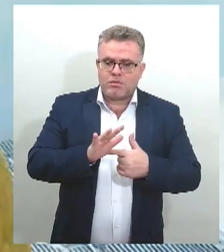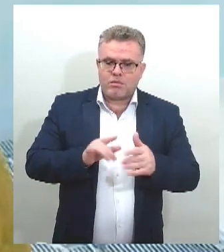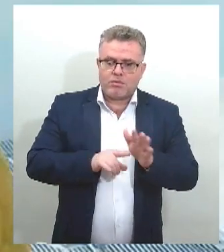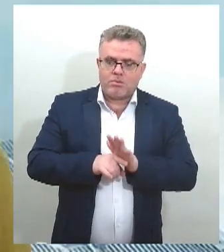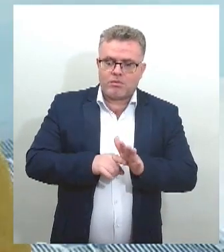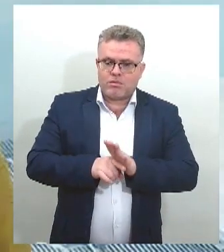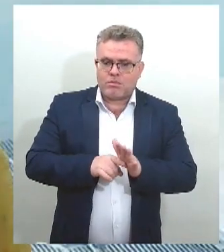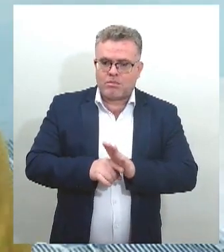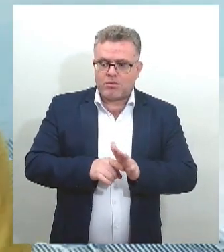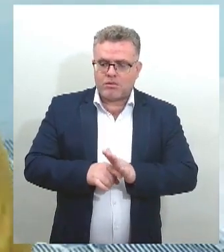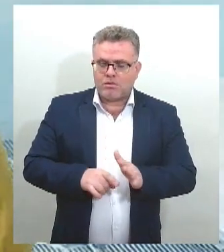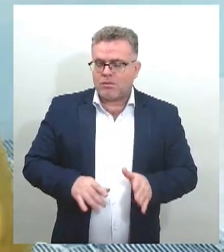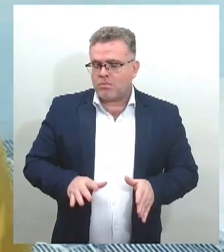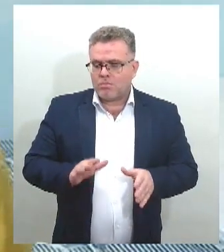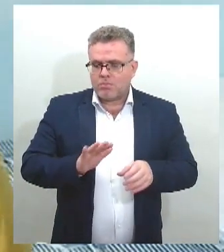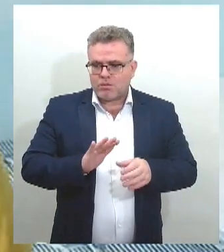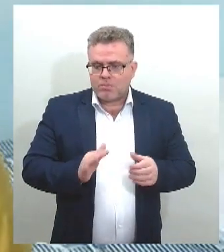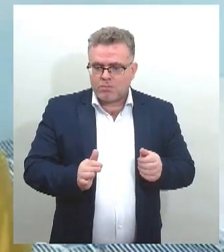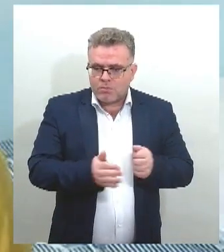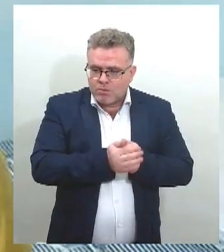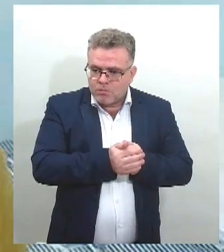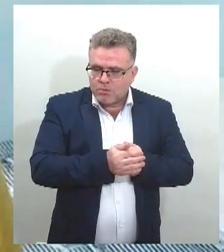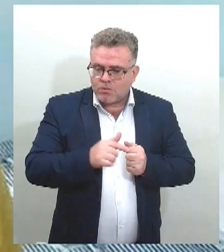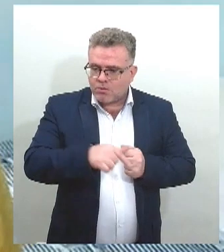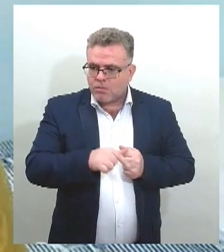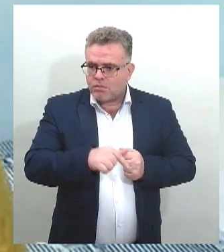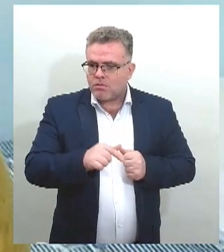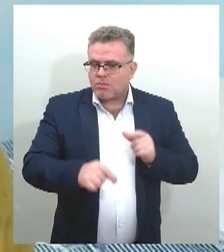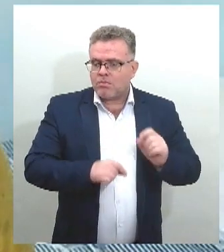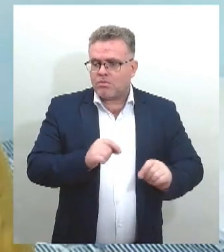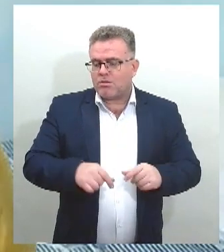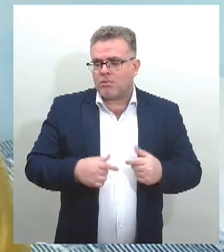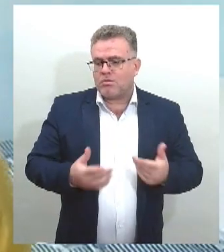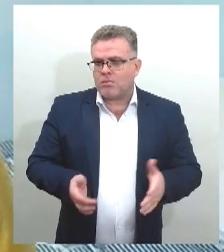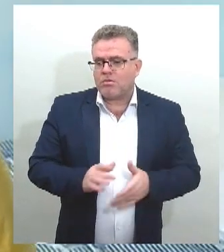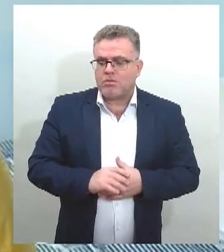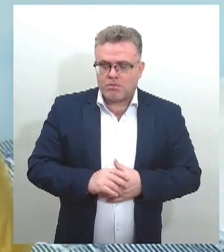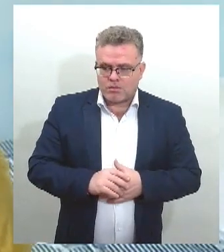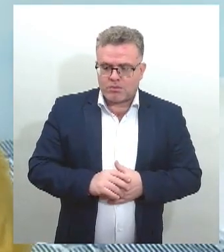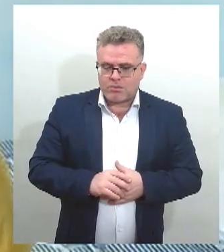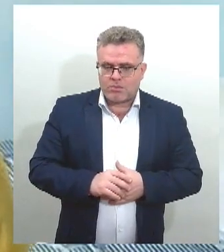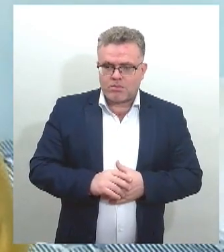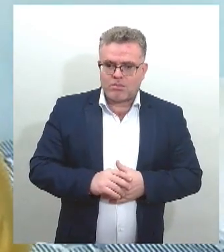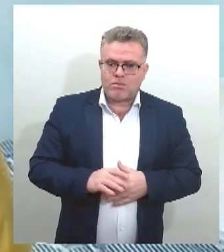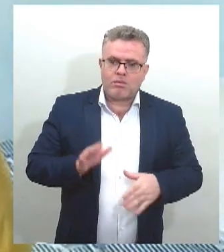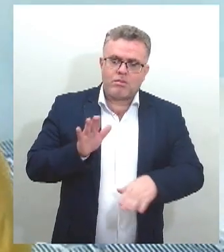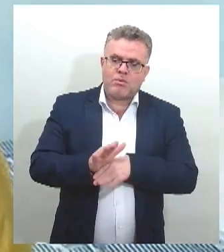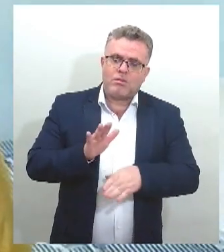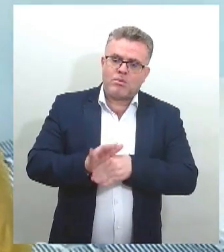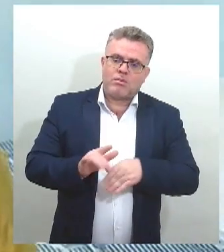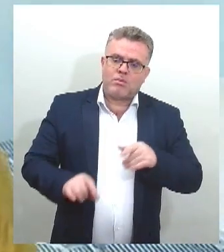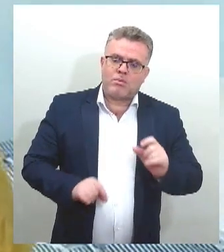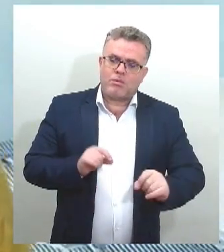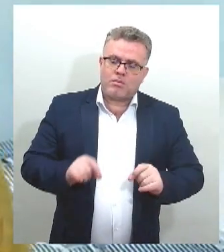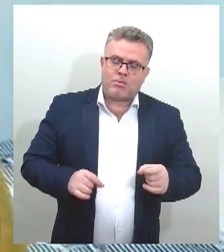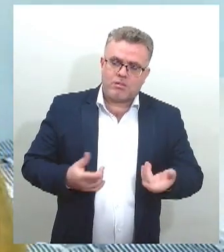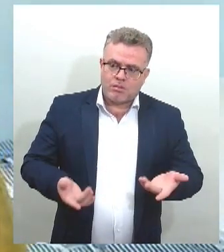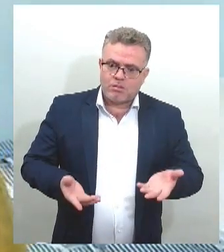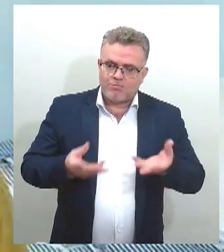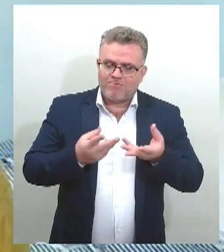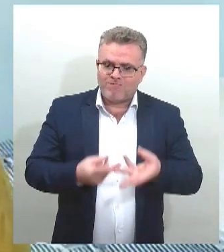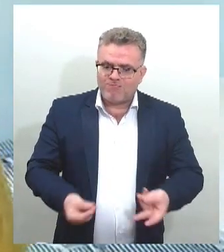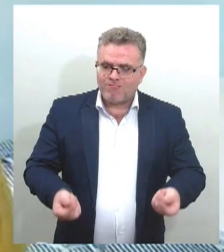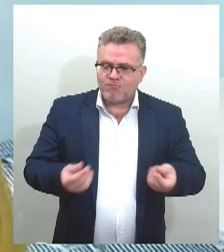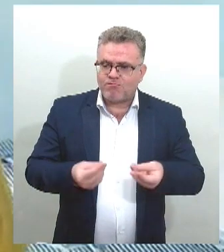assim como outras províncias, ela estava esquecida. E isso favoreceu justamente esse desgaste da monarquia. Tá? É tanto